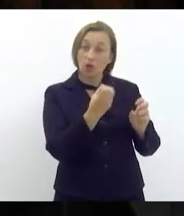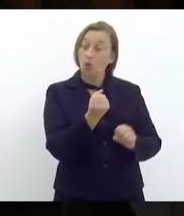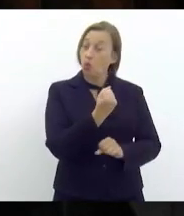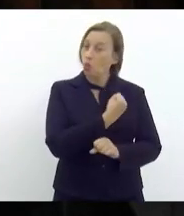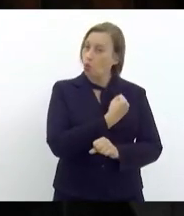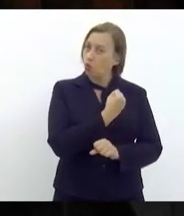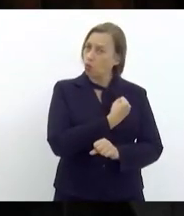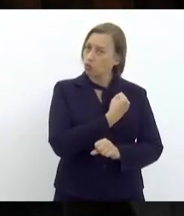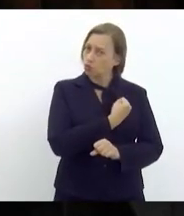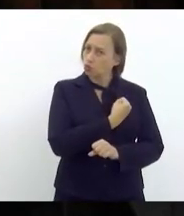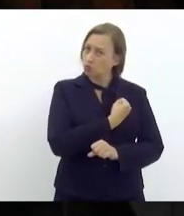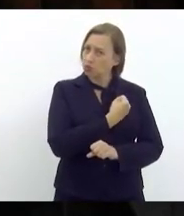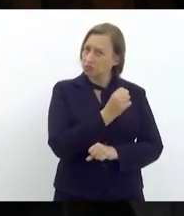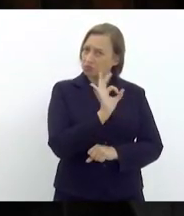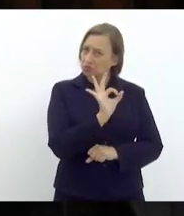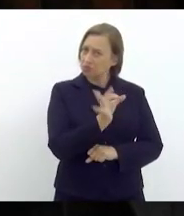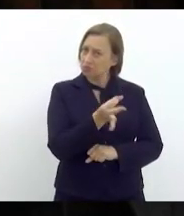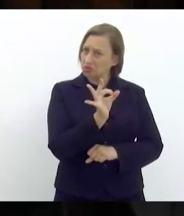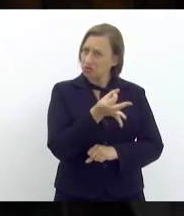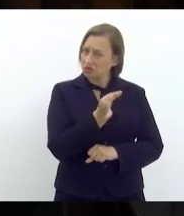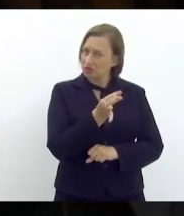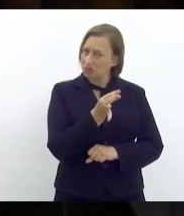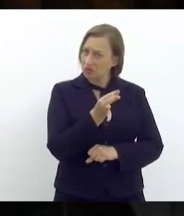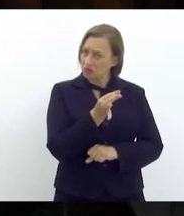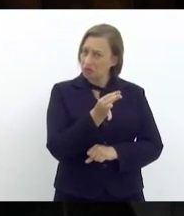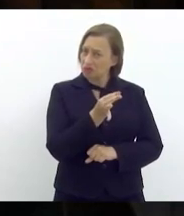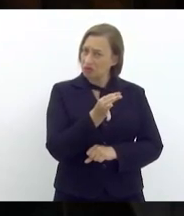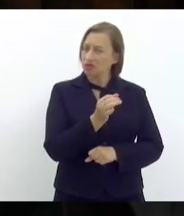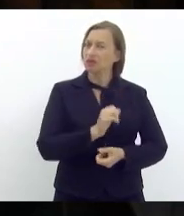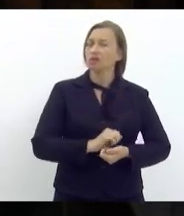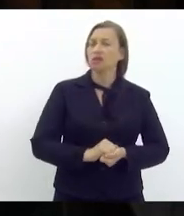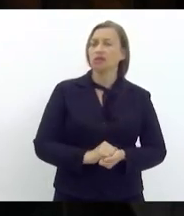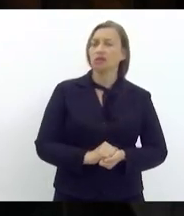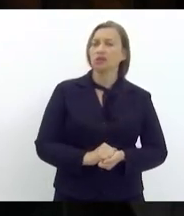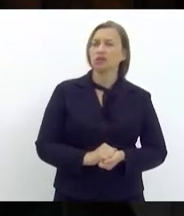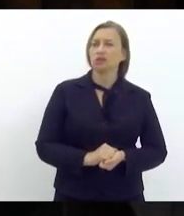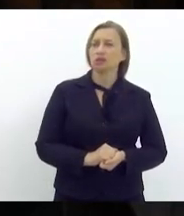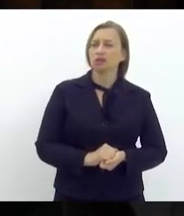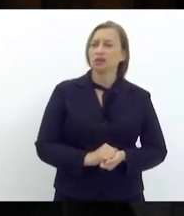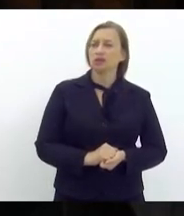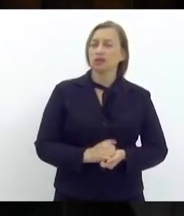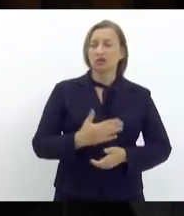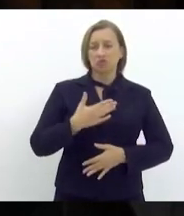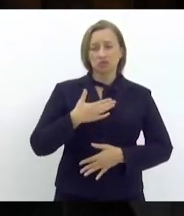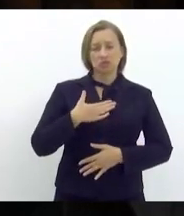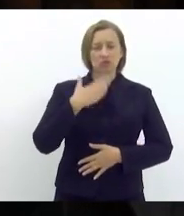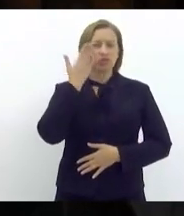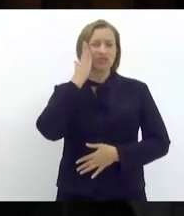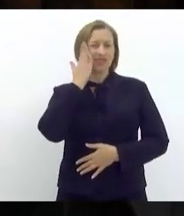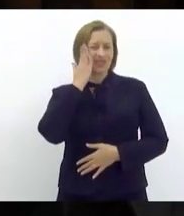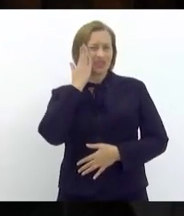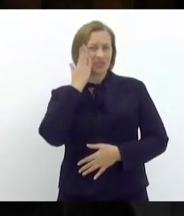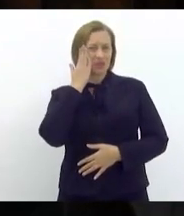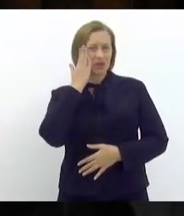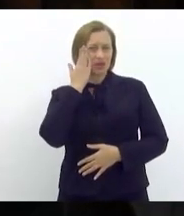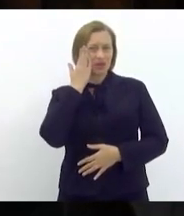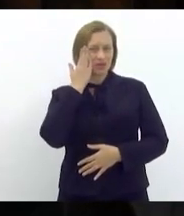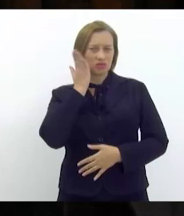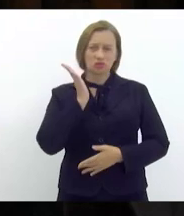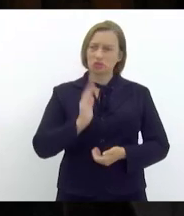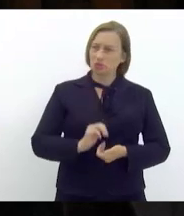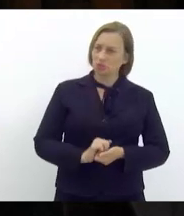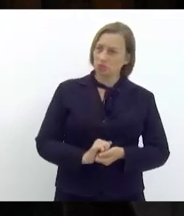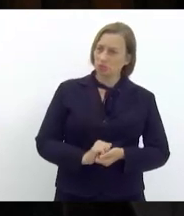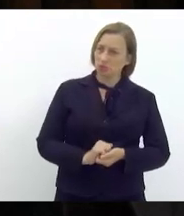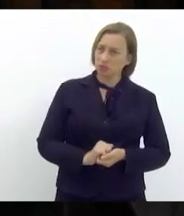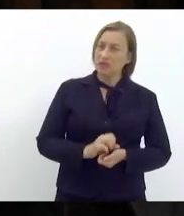absolutamente expressivo que na minha contabilidade inviabilizaria